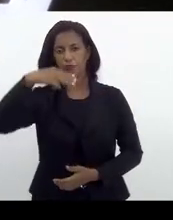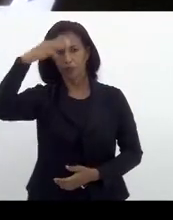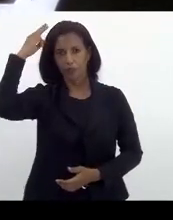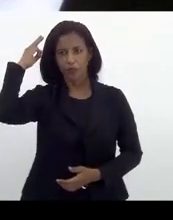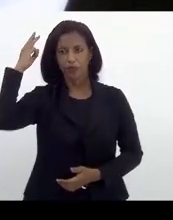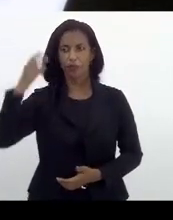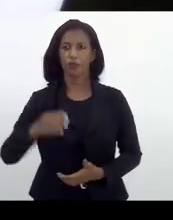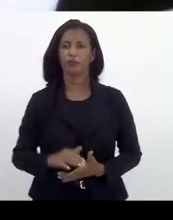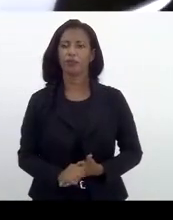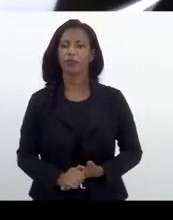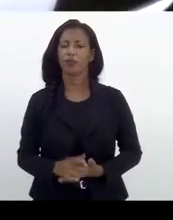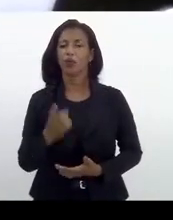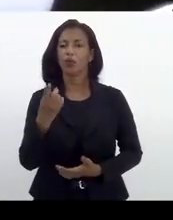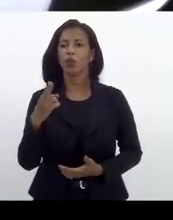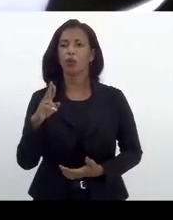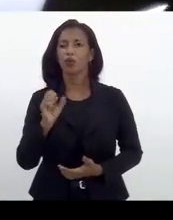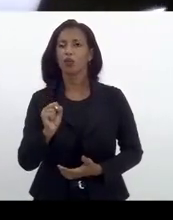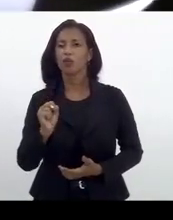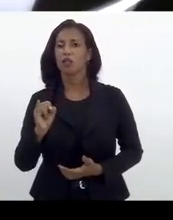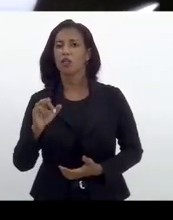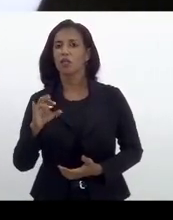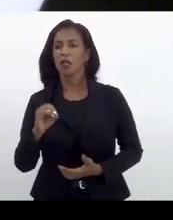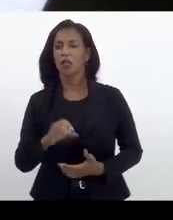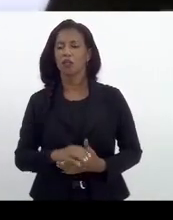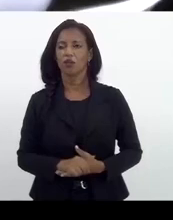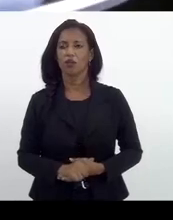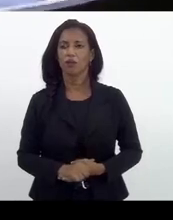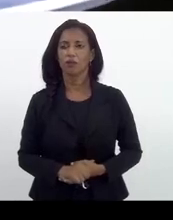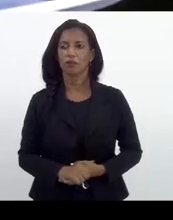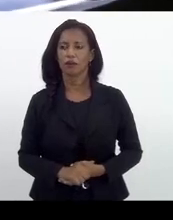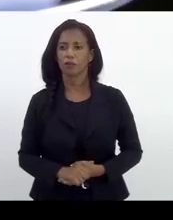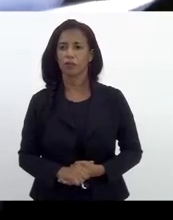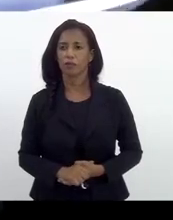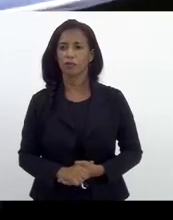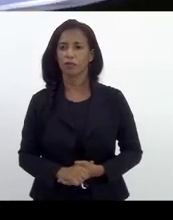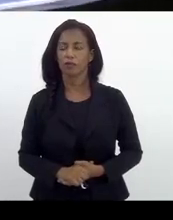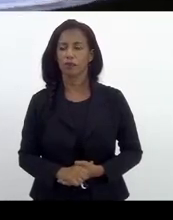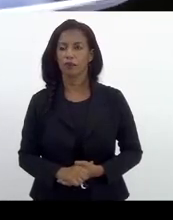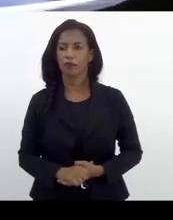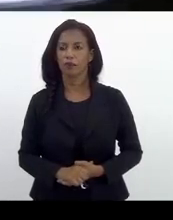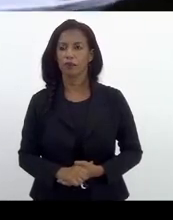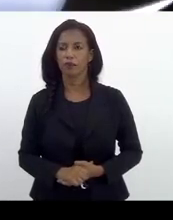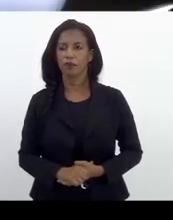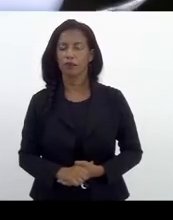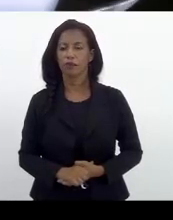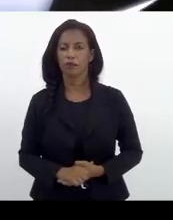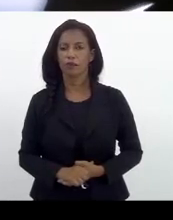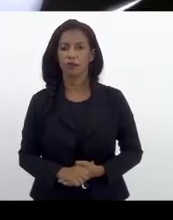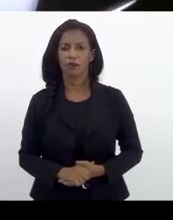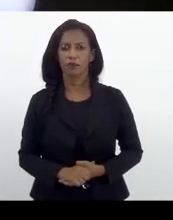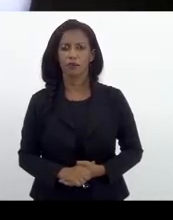Pacheco e do doutor Sérgio o que qual é